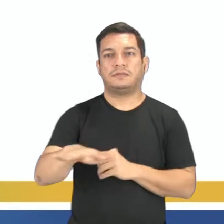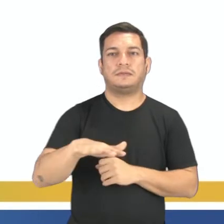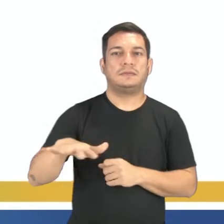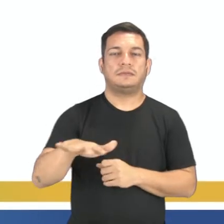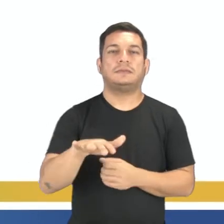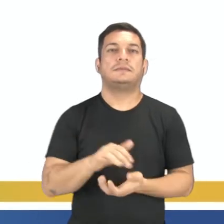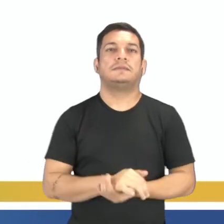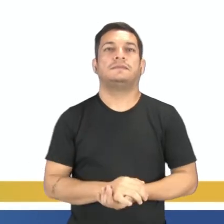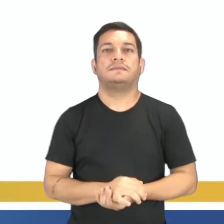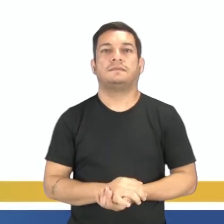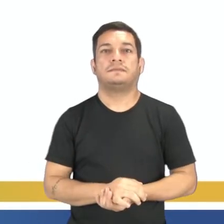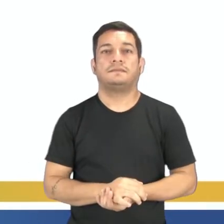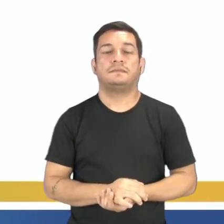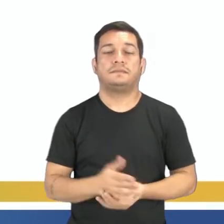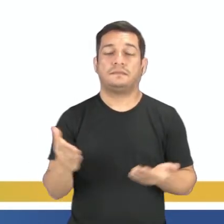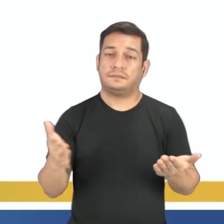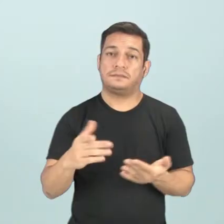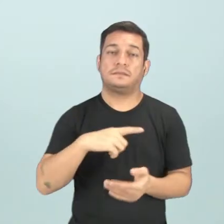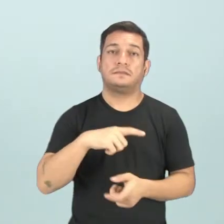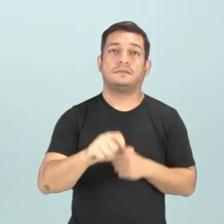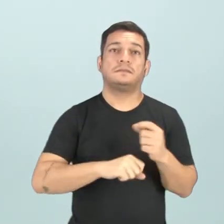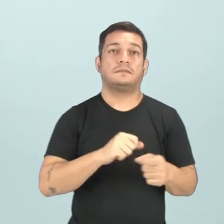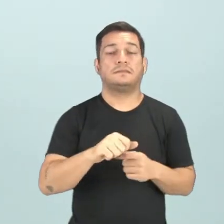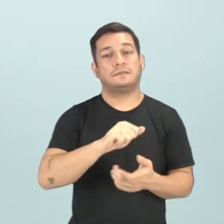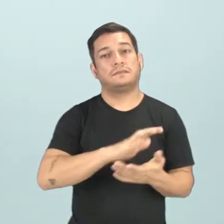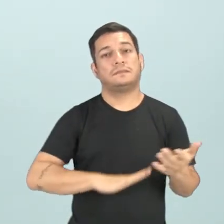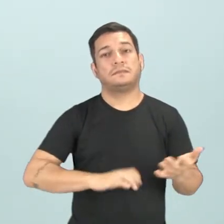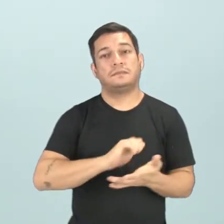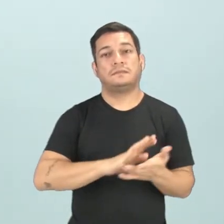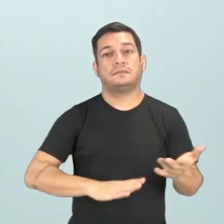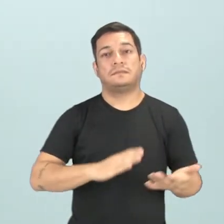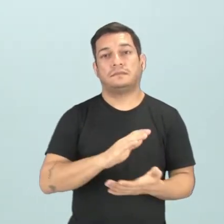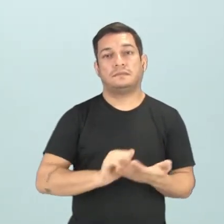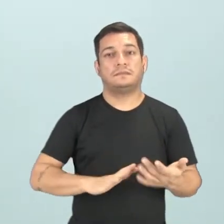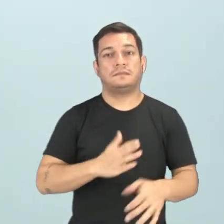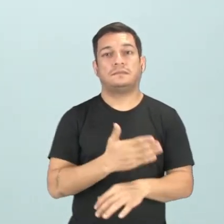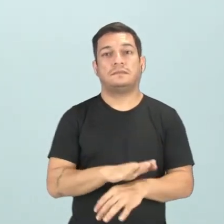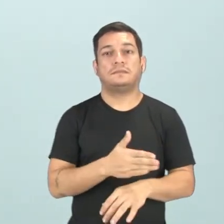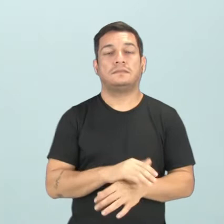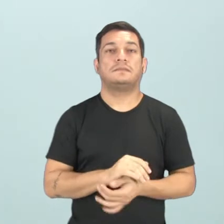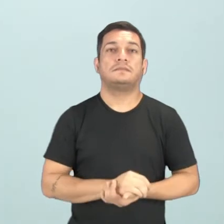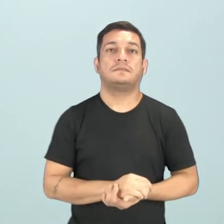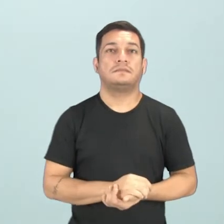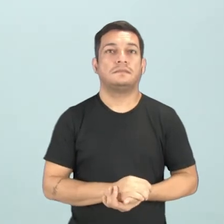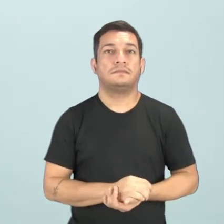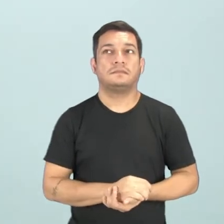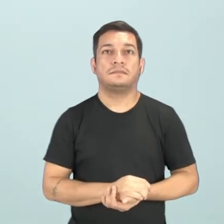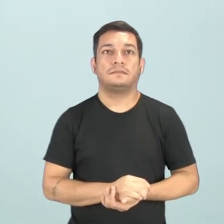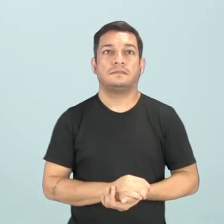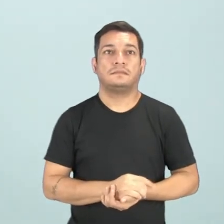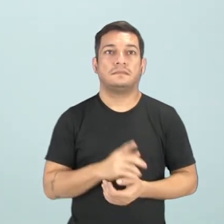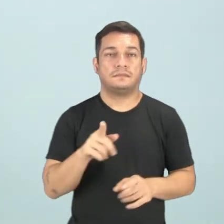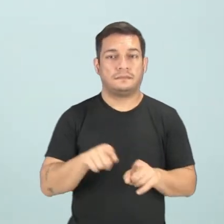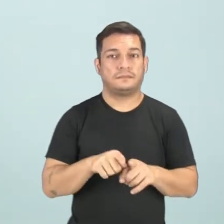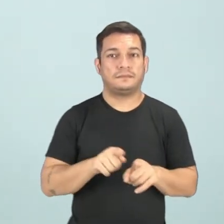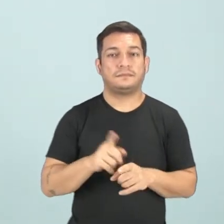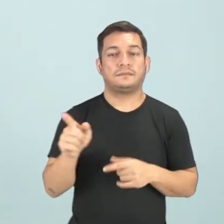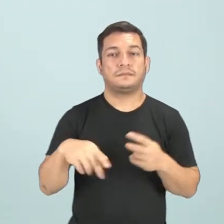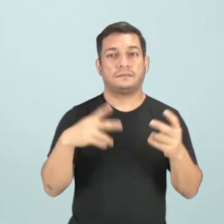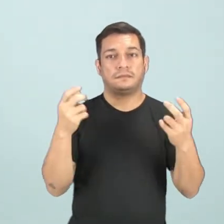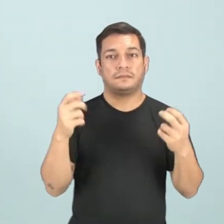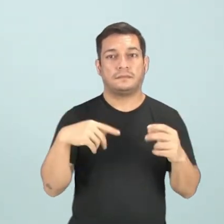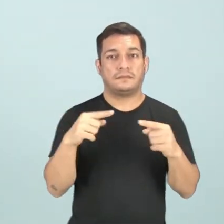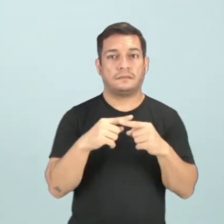Certo? Então, nós temos aqui, agora nós vamos entrar no nosso exercitando, tá? Que também é sobre o